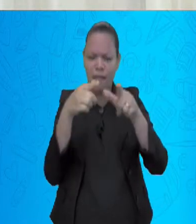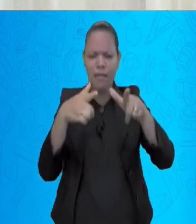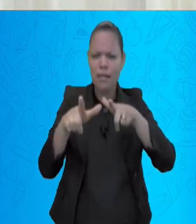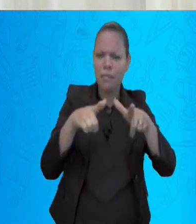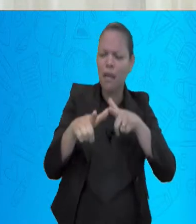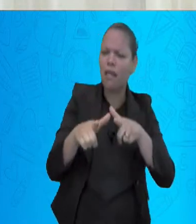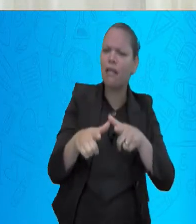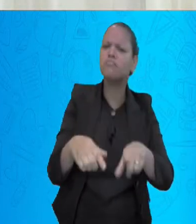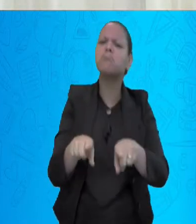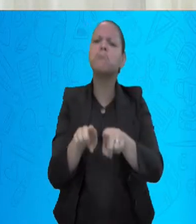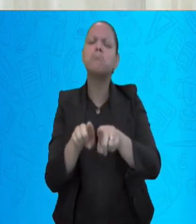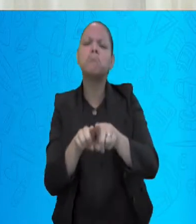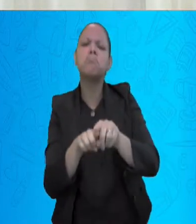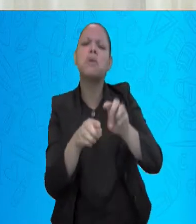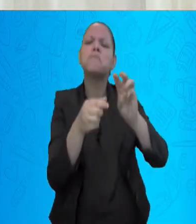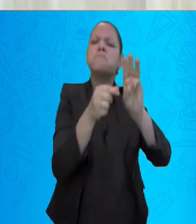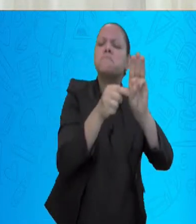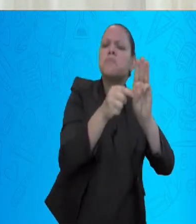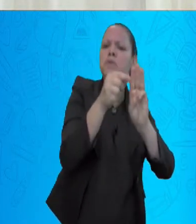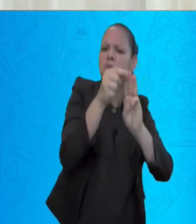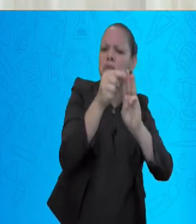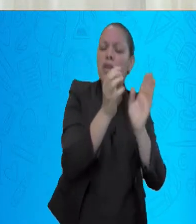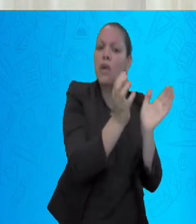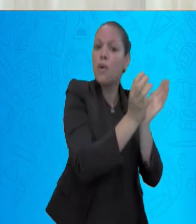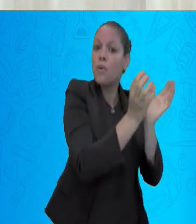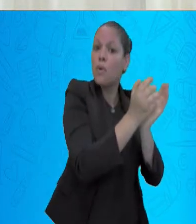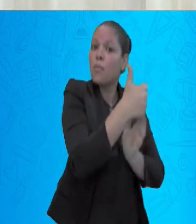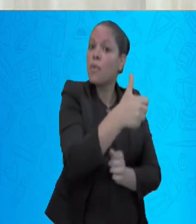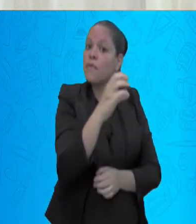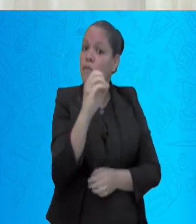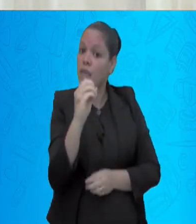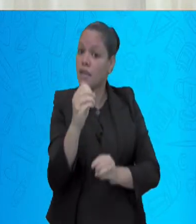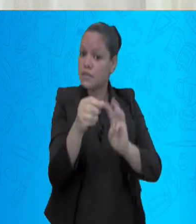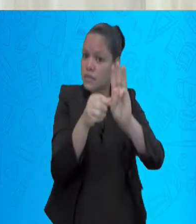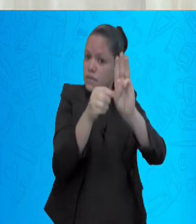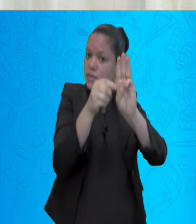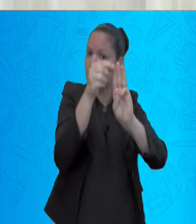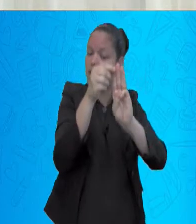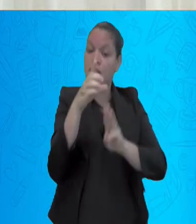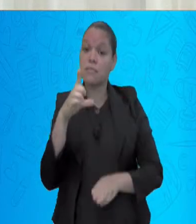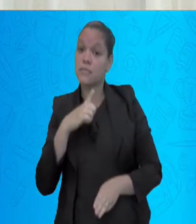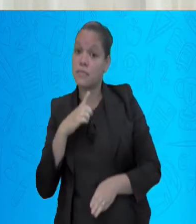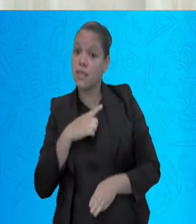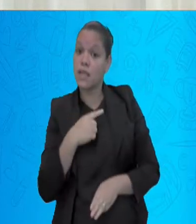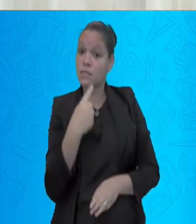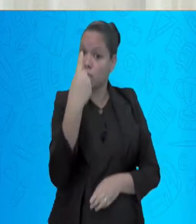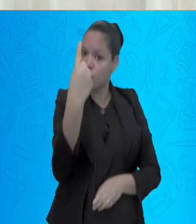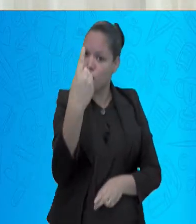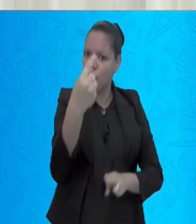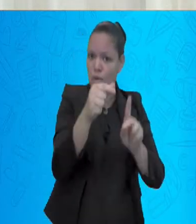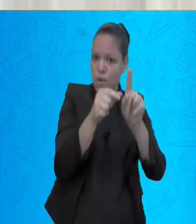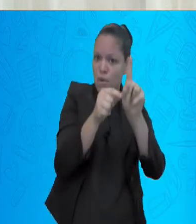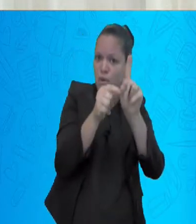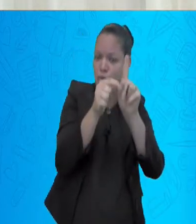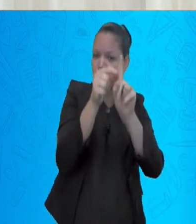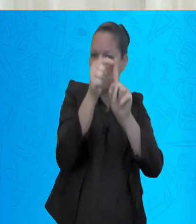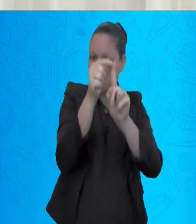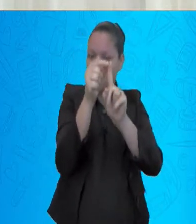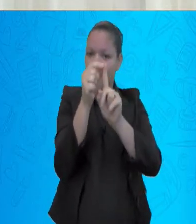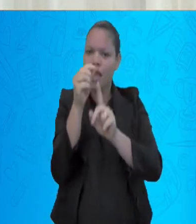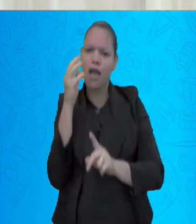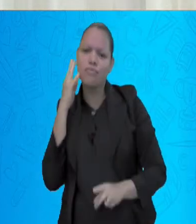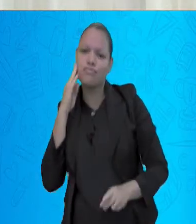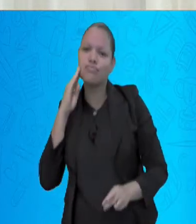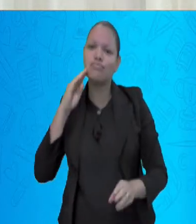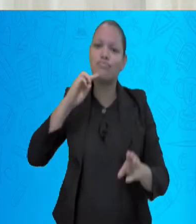centenas, né? A cada grupo de 10 centenas, eu vou ter uma unidade de milhar. Vamos contar. Já tem uma